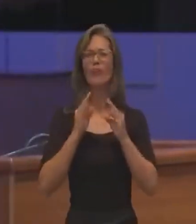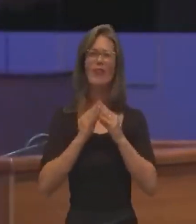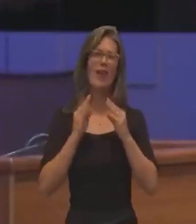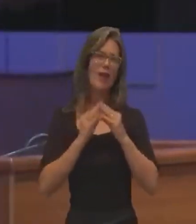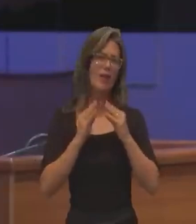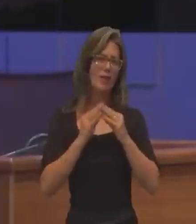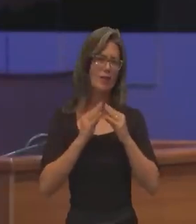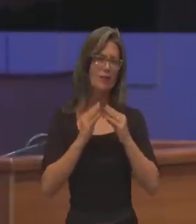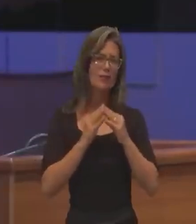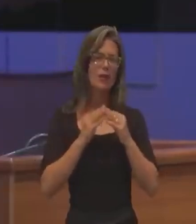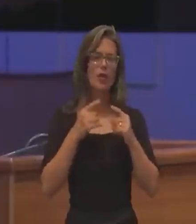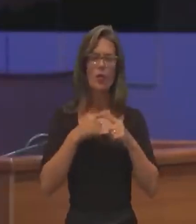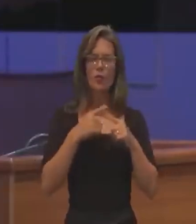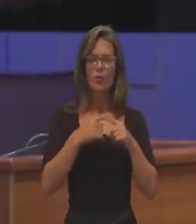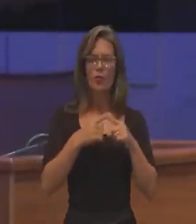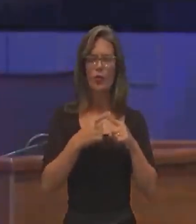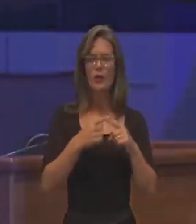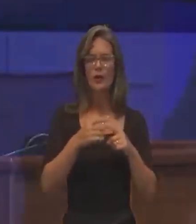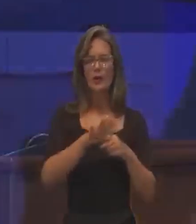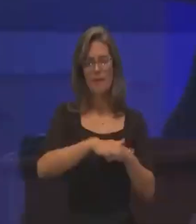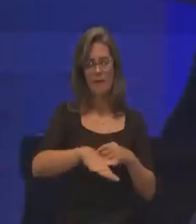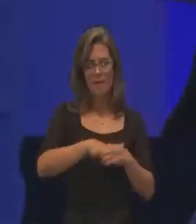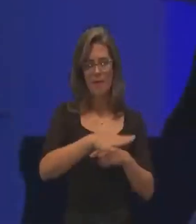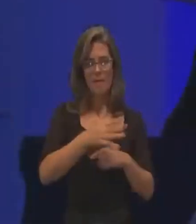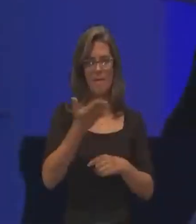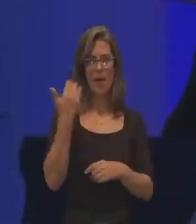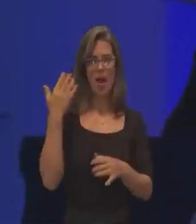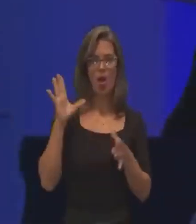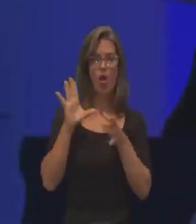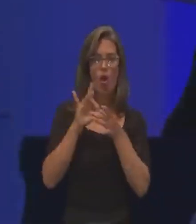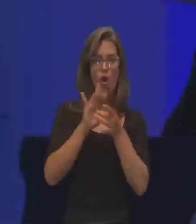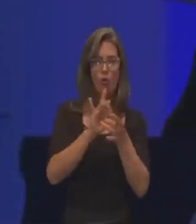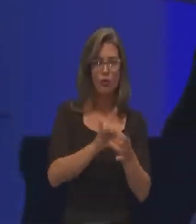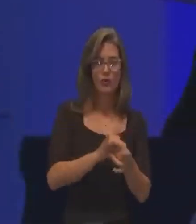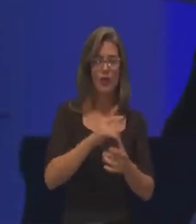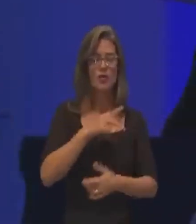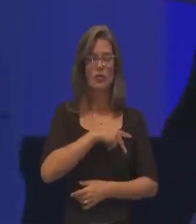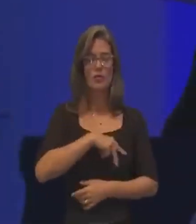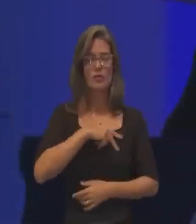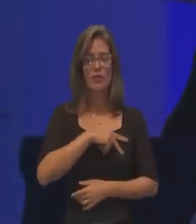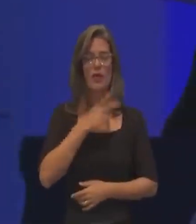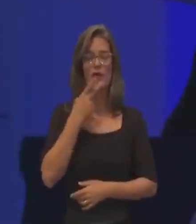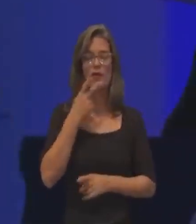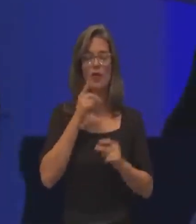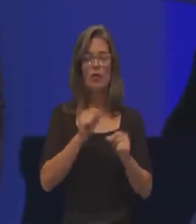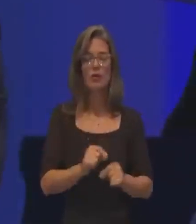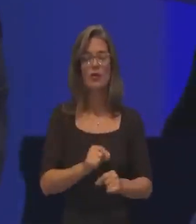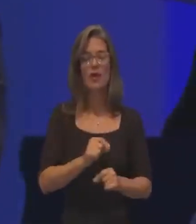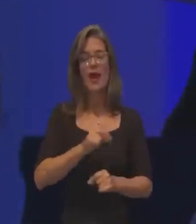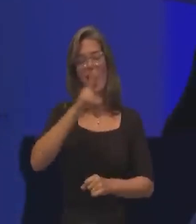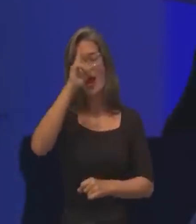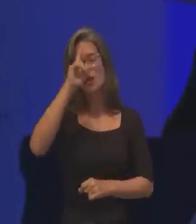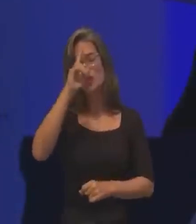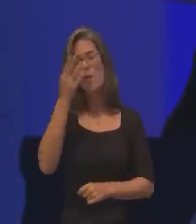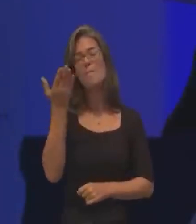eles entendiam essa expressão tabernáculo. Paulo está chamando a atenção para a história do povo